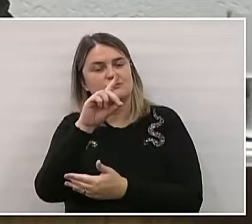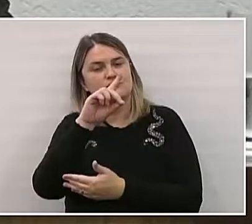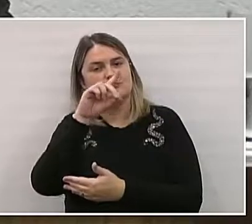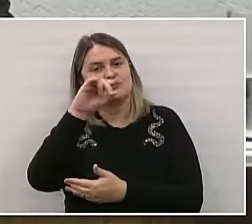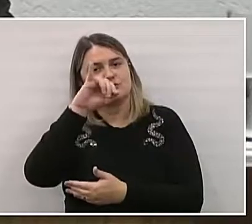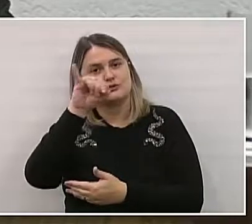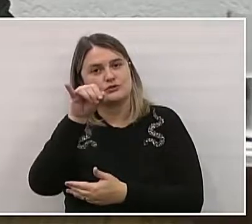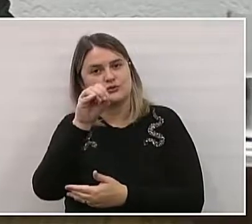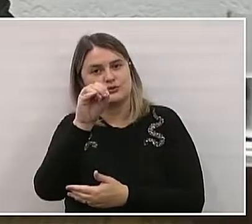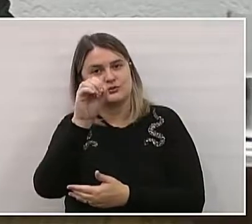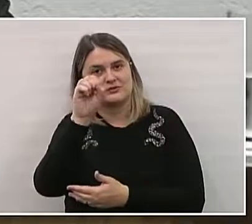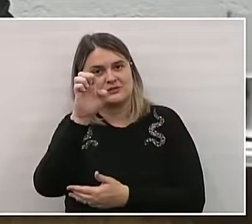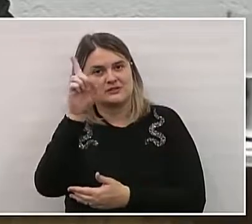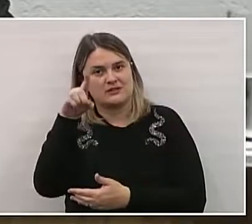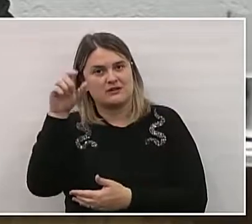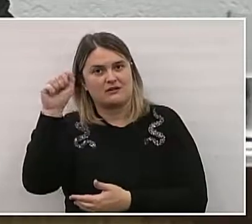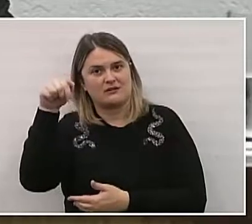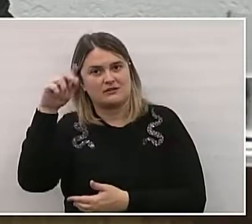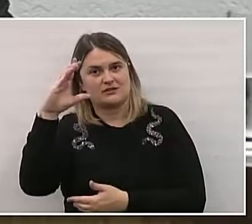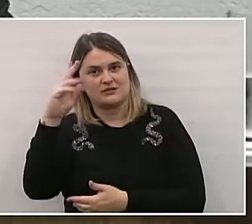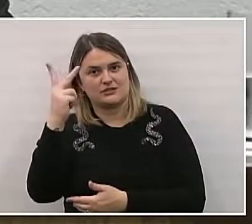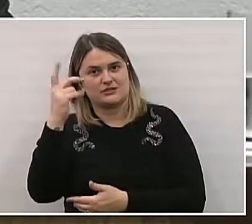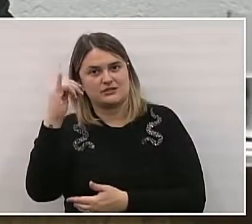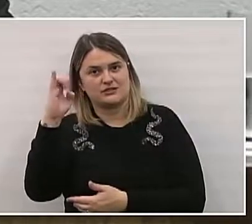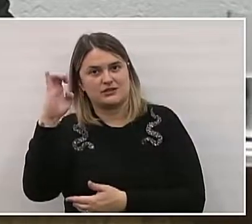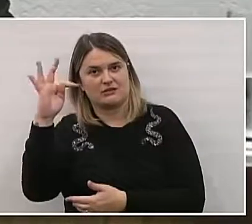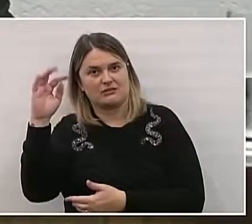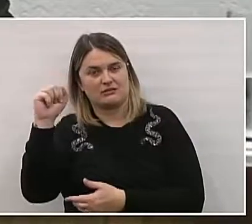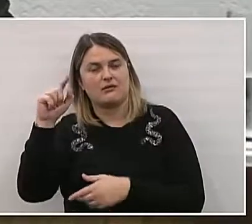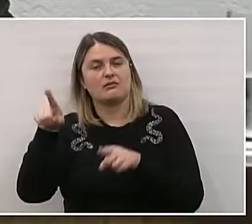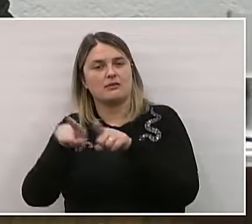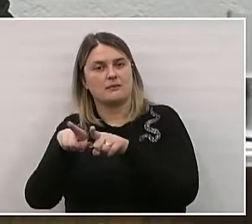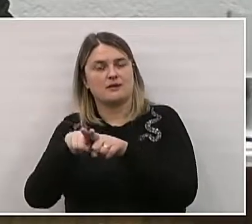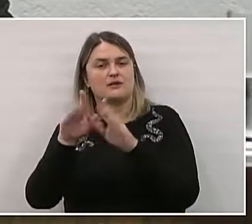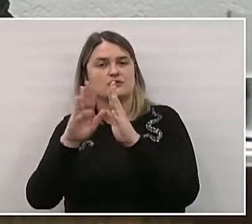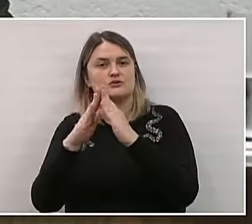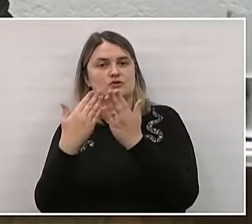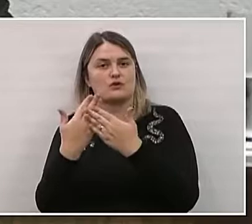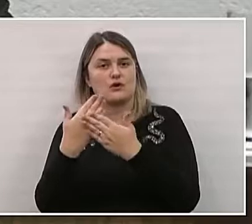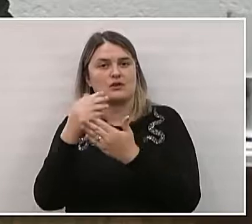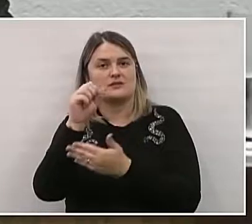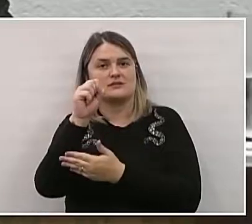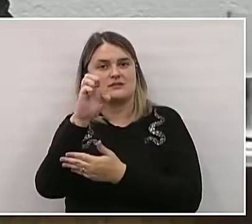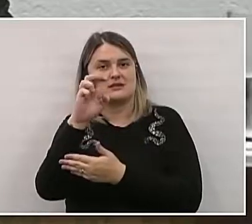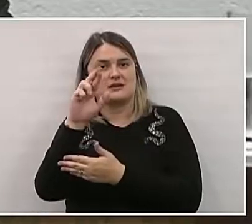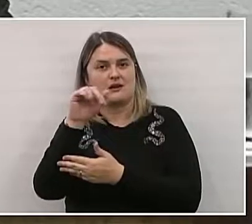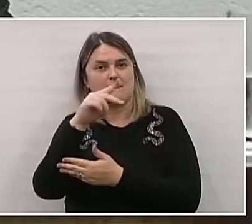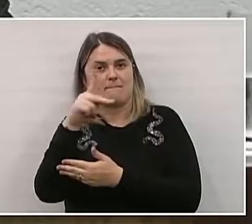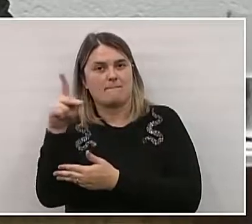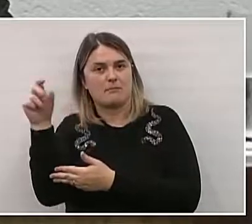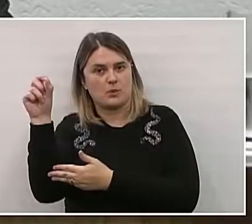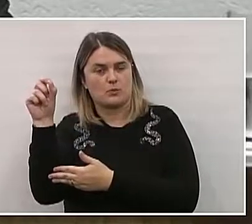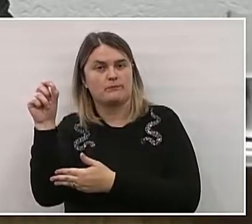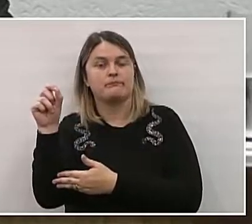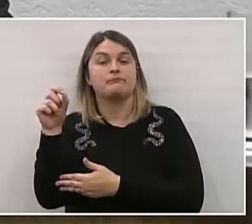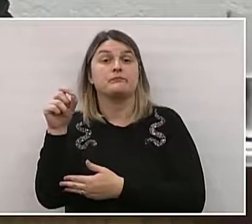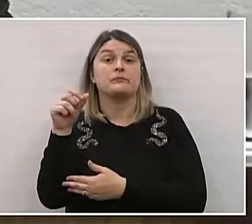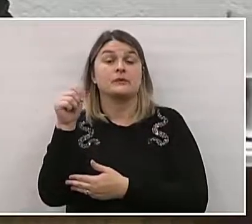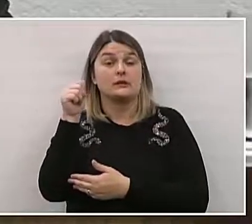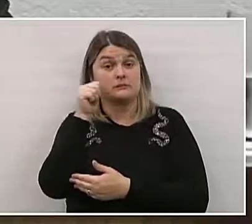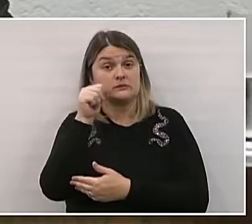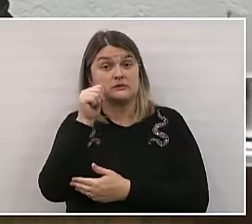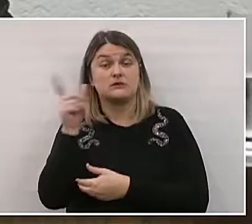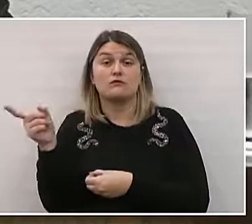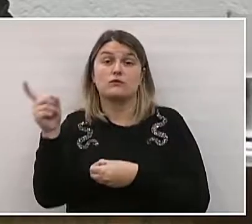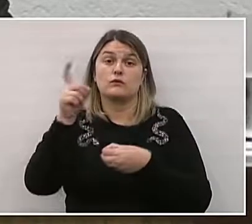e também o Colégio Serapião. Buscando aperfeiçoamento profissional, ela voltou a